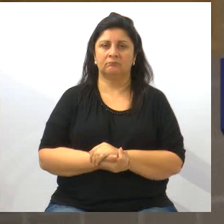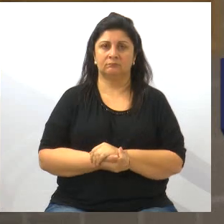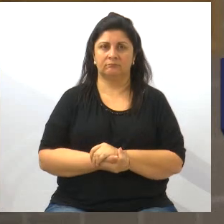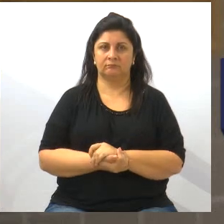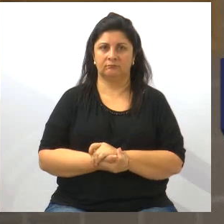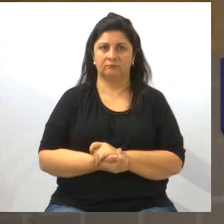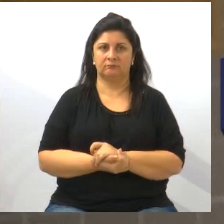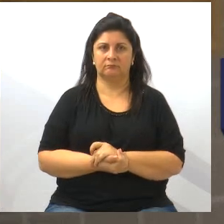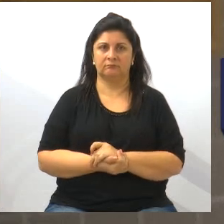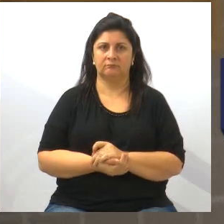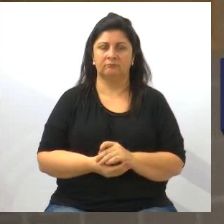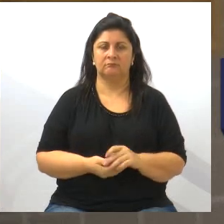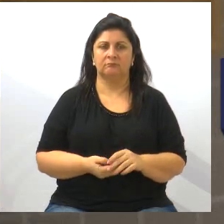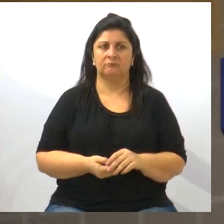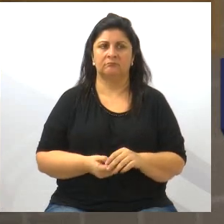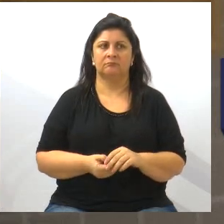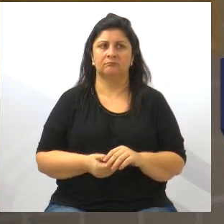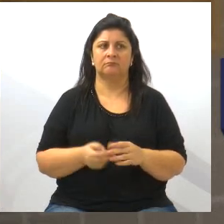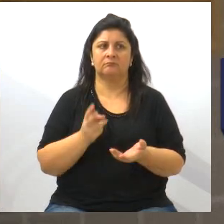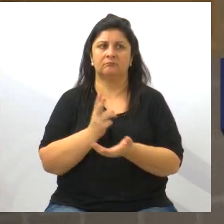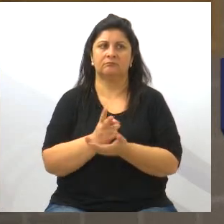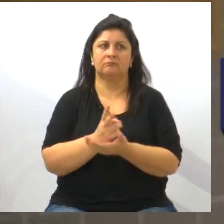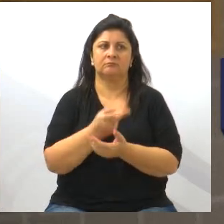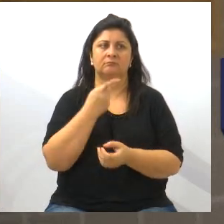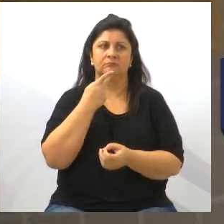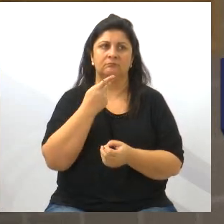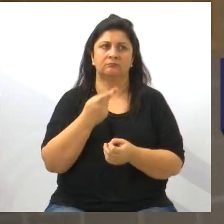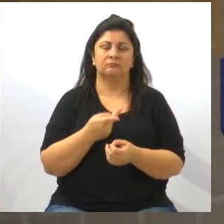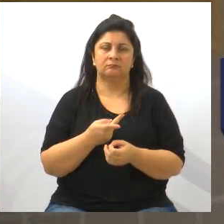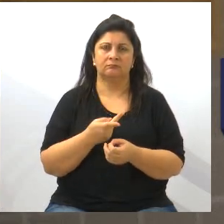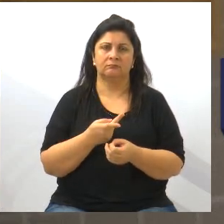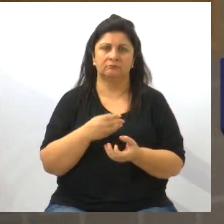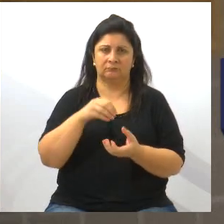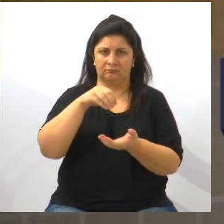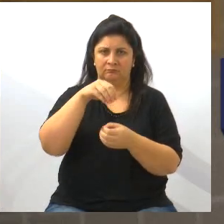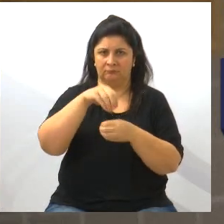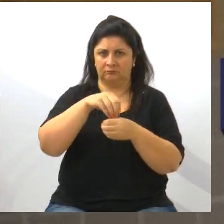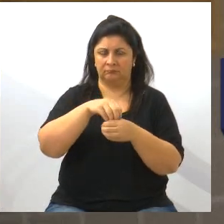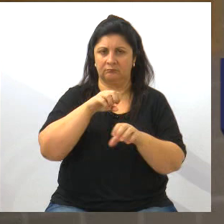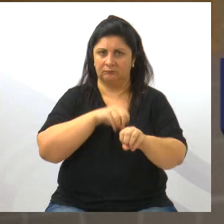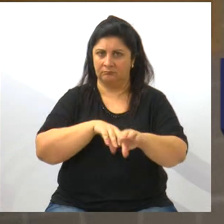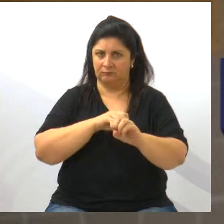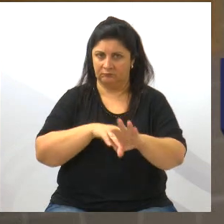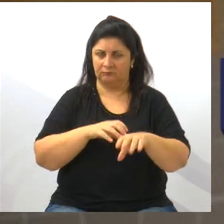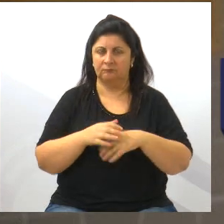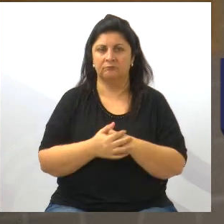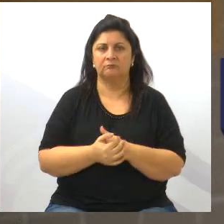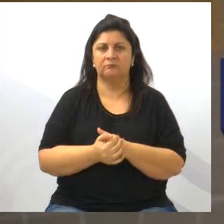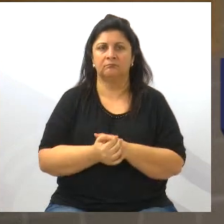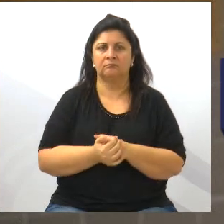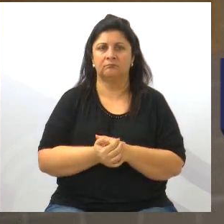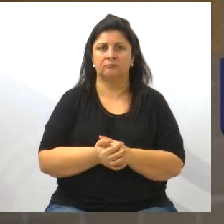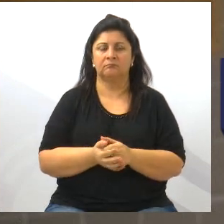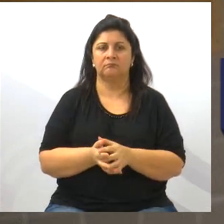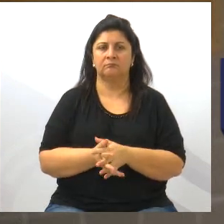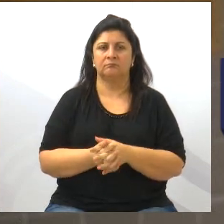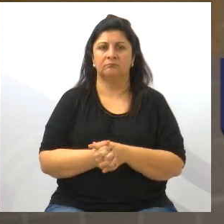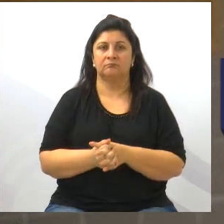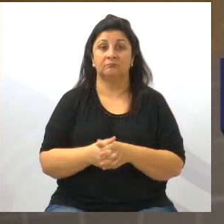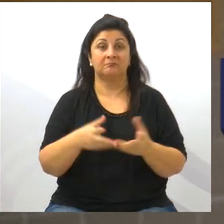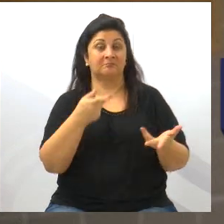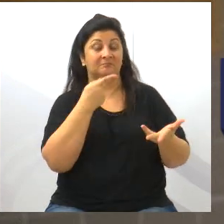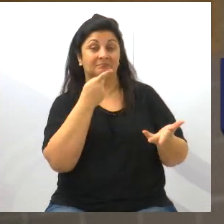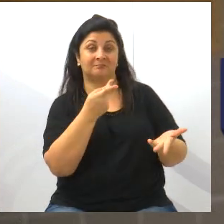tá? E a gente sempre fala na educação, né, que eu